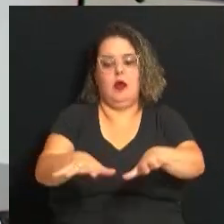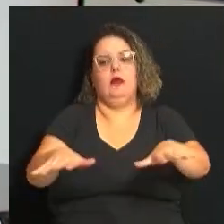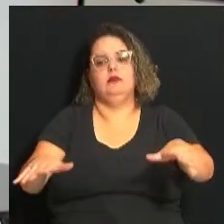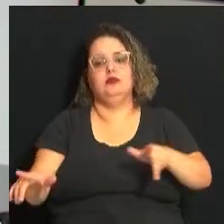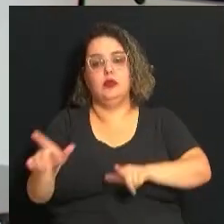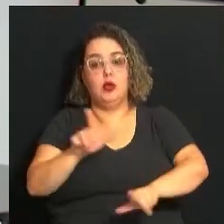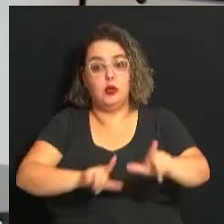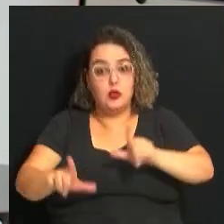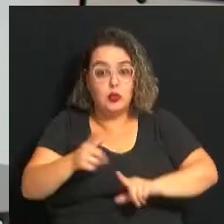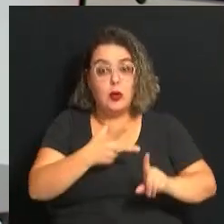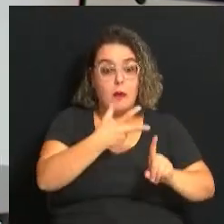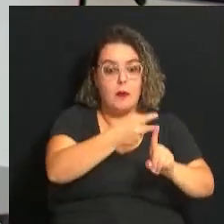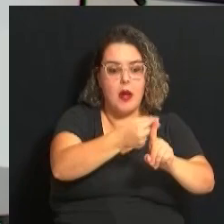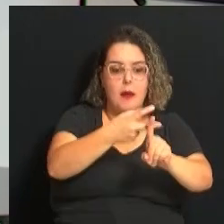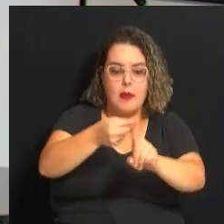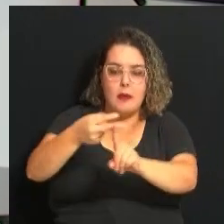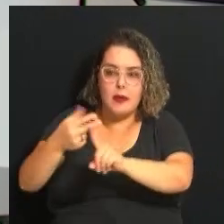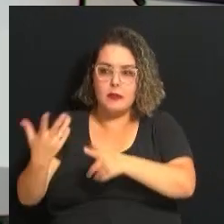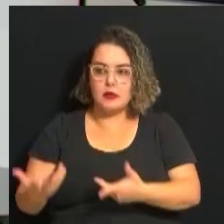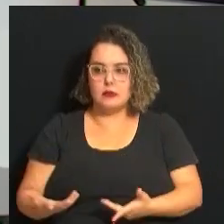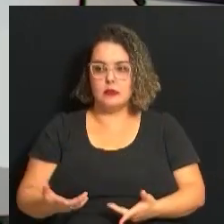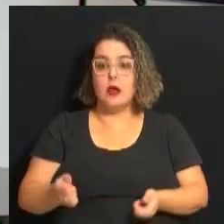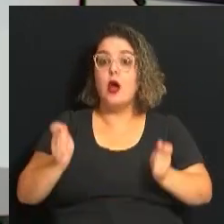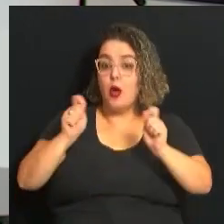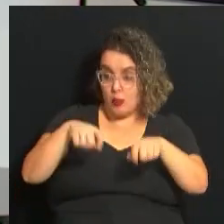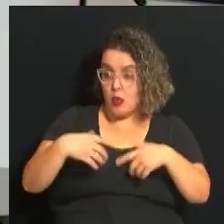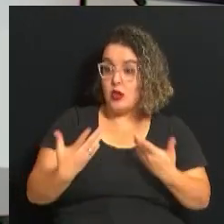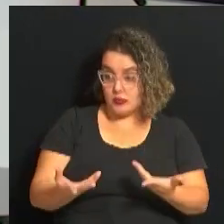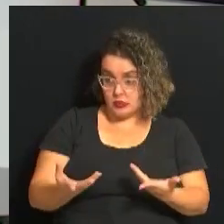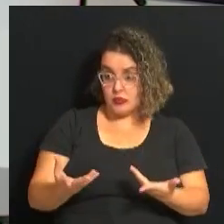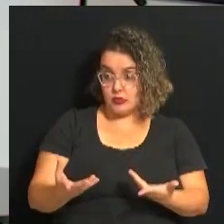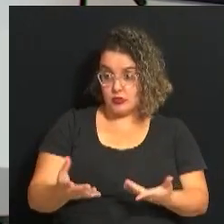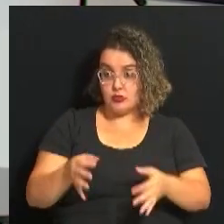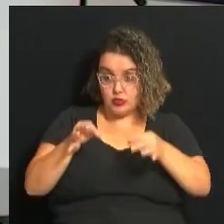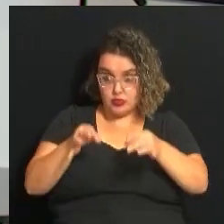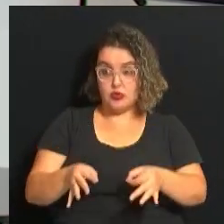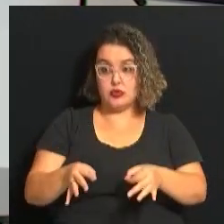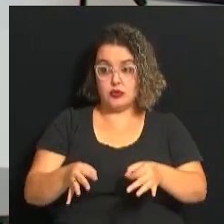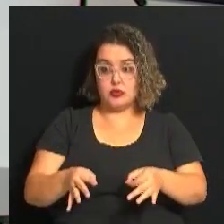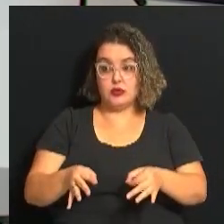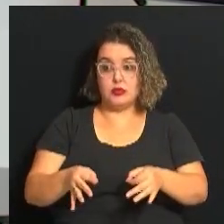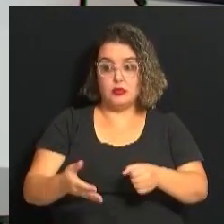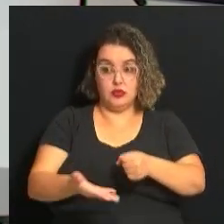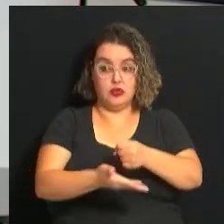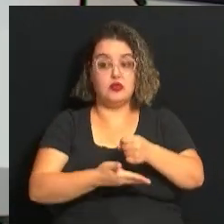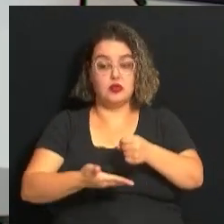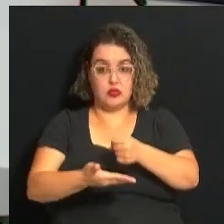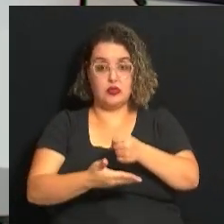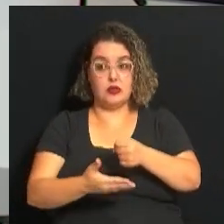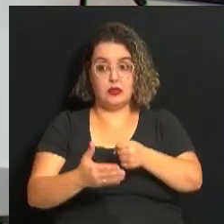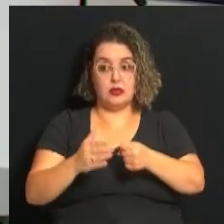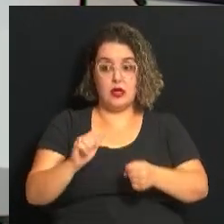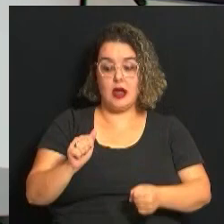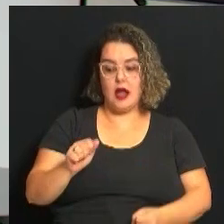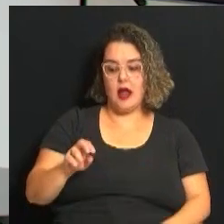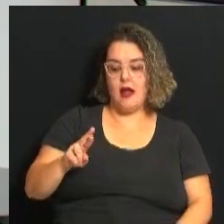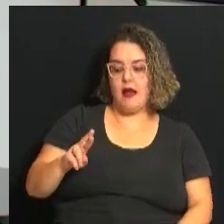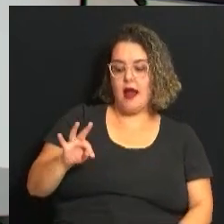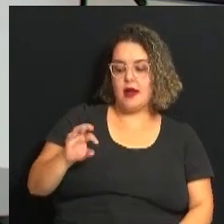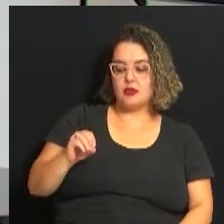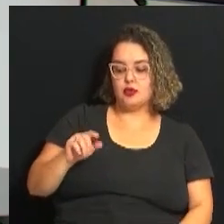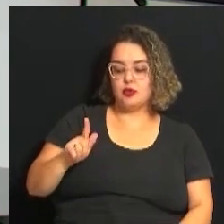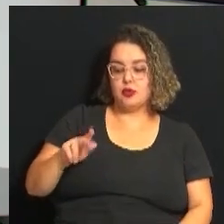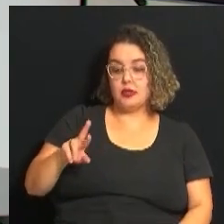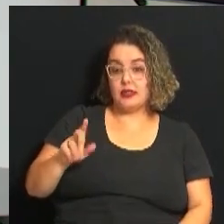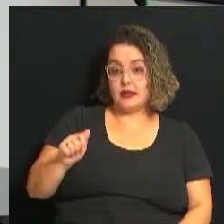de vacinas, por exemplo. Então isso só é possível você fazer de uma forma otimizada se você tiver uma base cartográfica conhecida, precisa, se você tiver